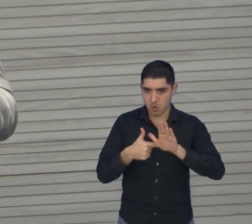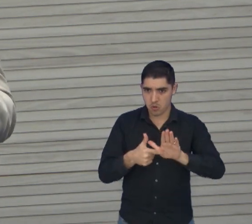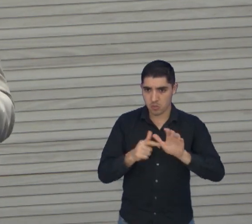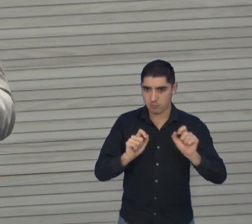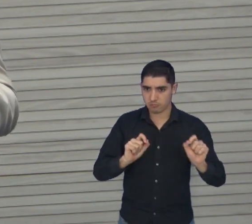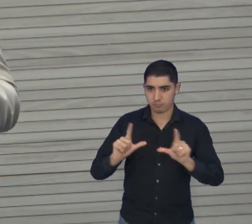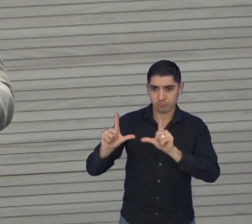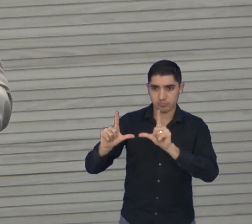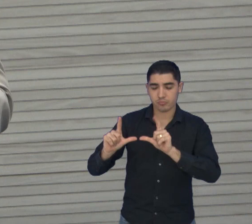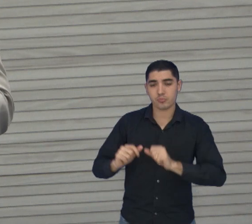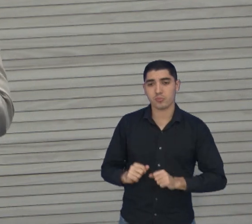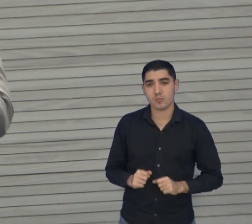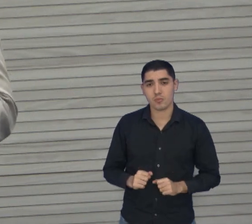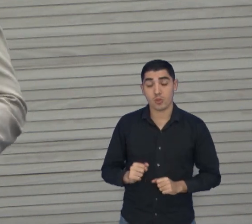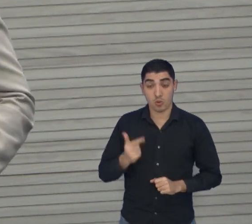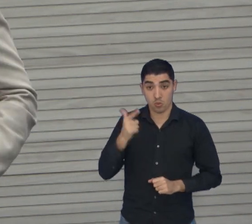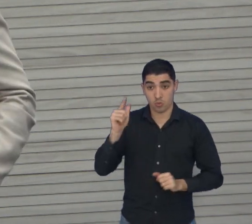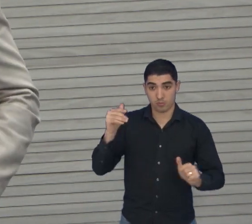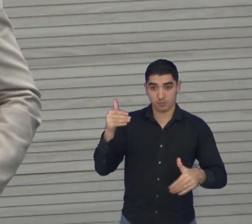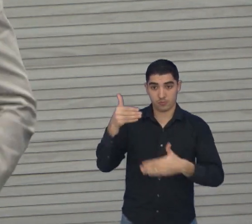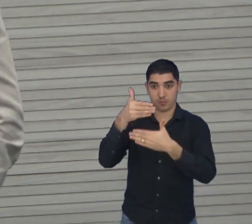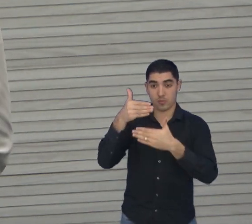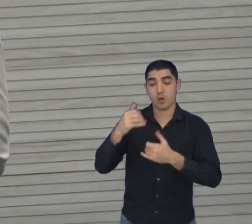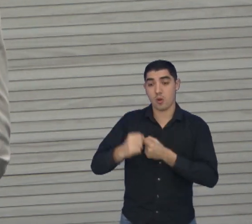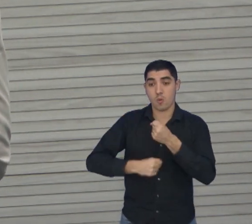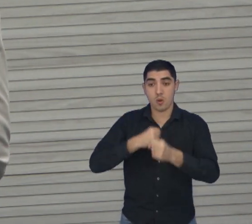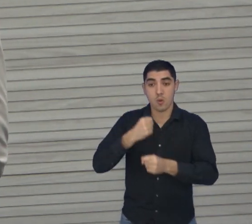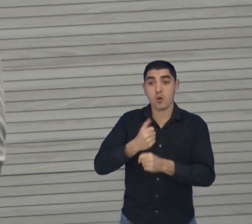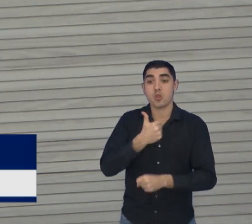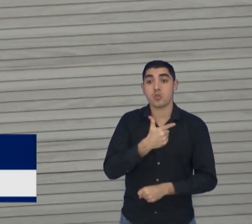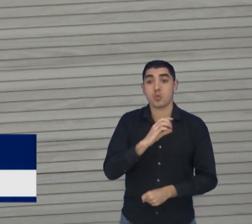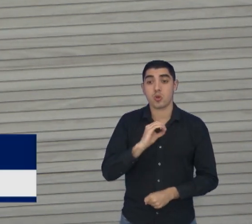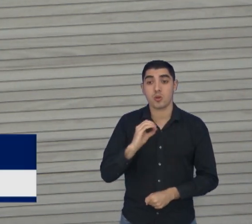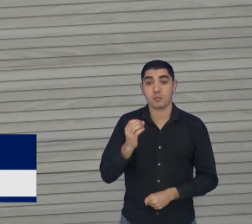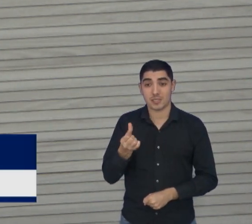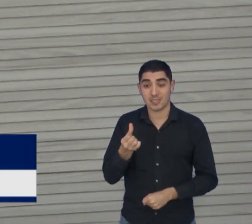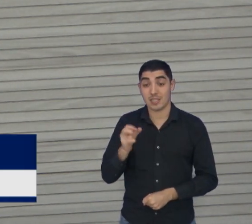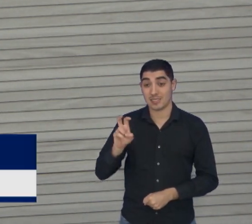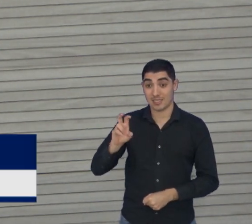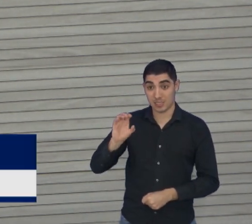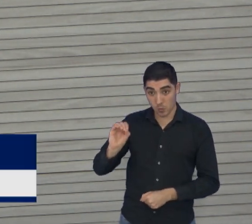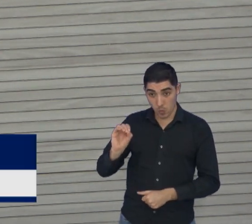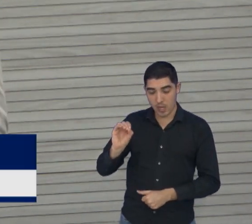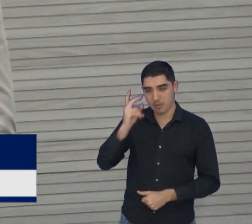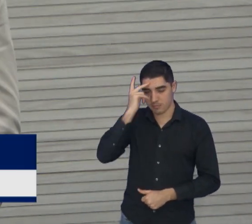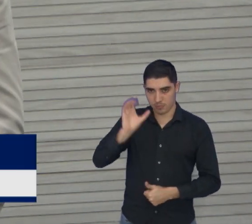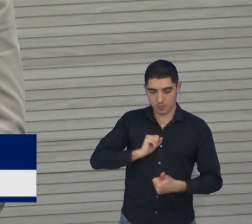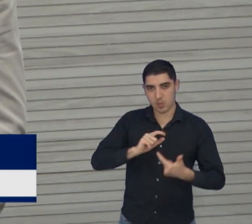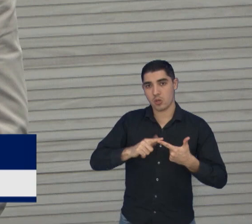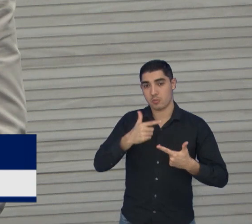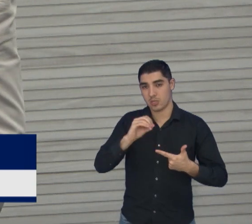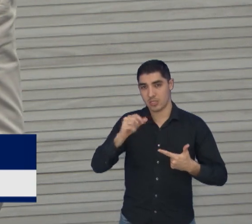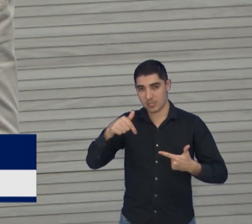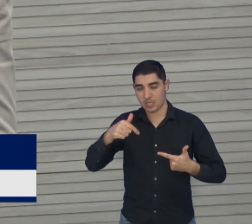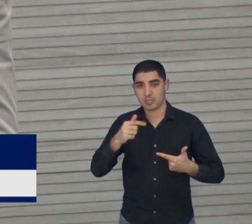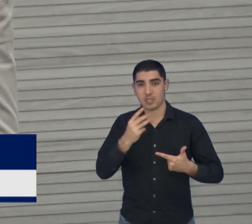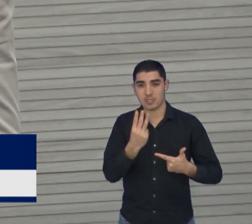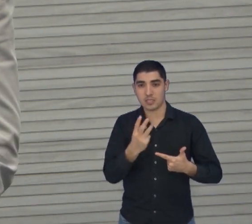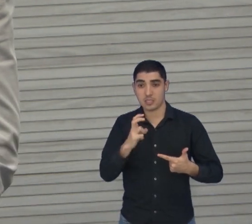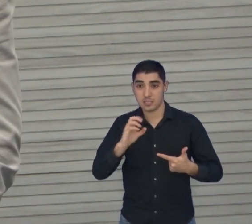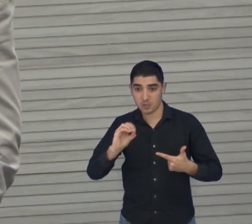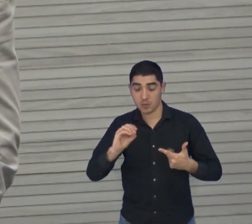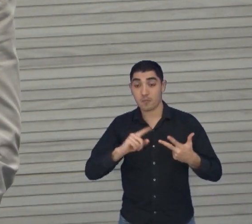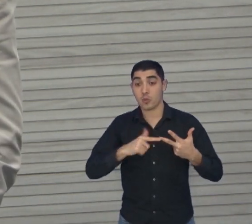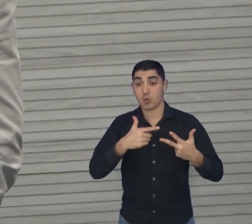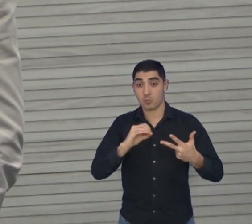segundo slide. Lembrar que 2006, 50 casos. 2007, 356 casos.